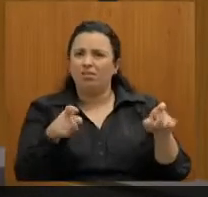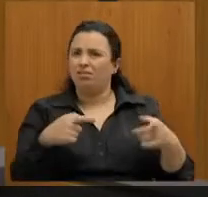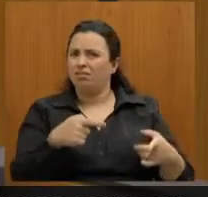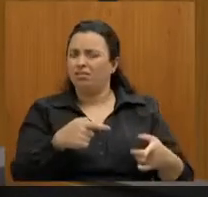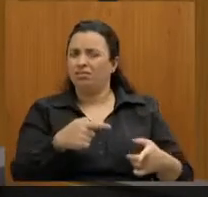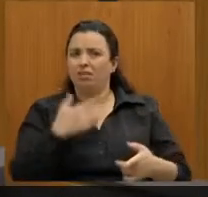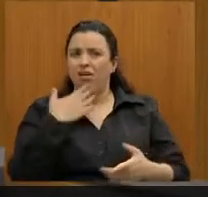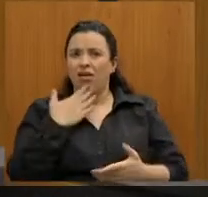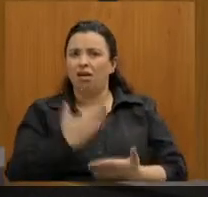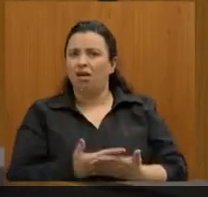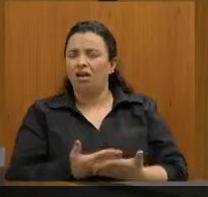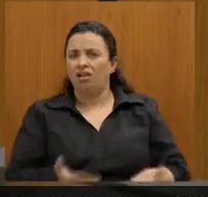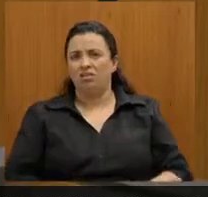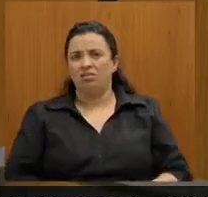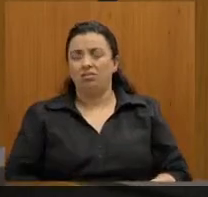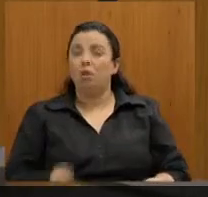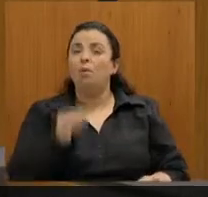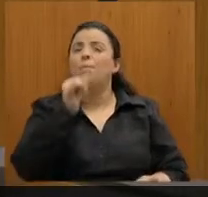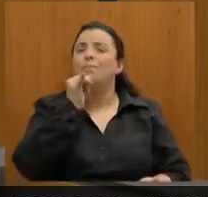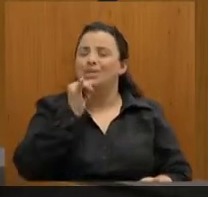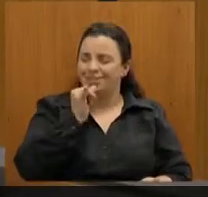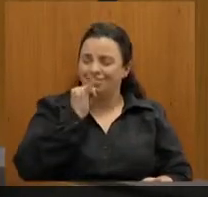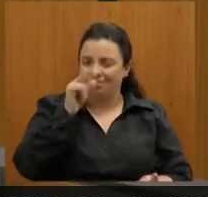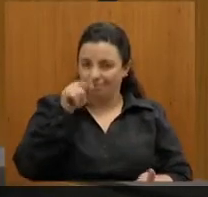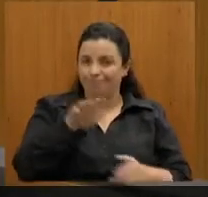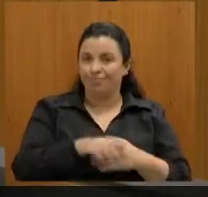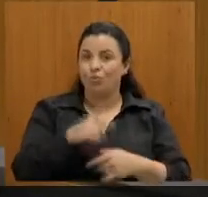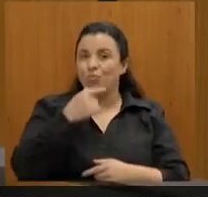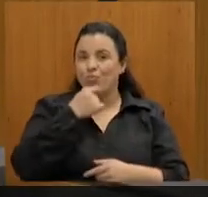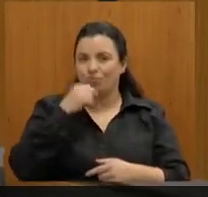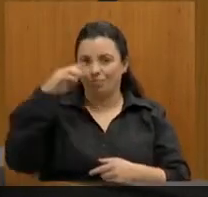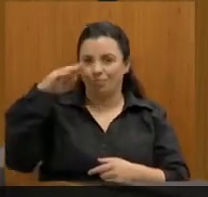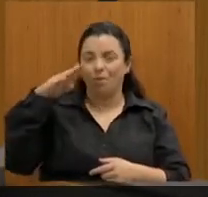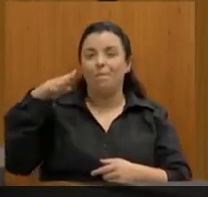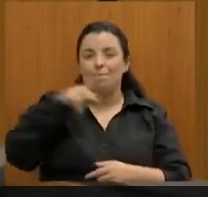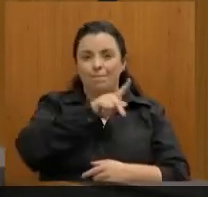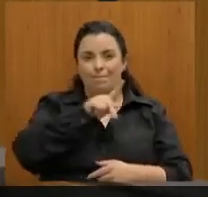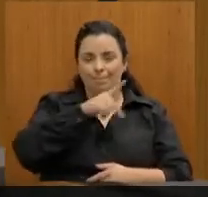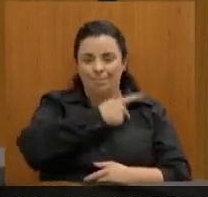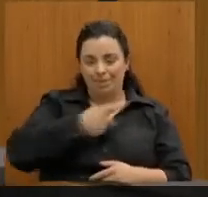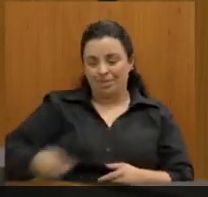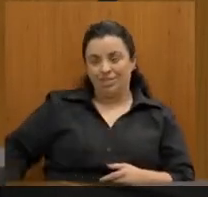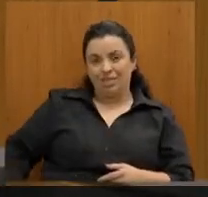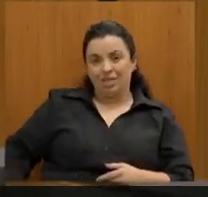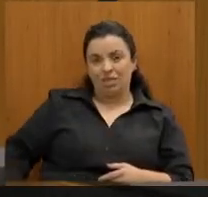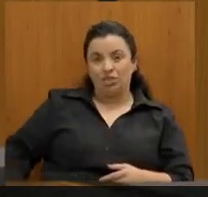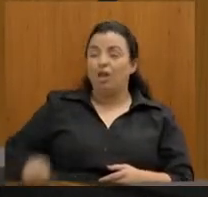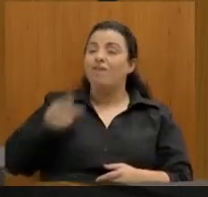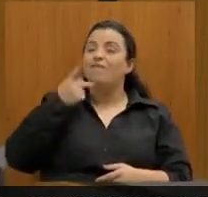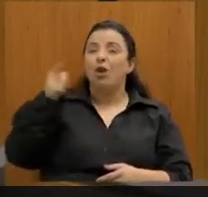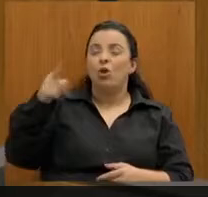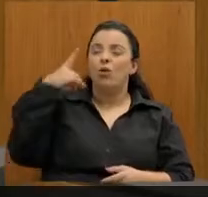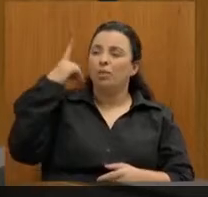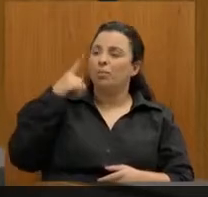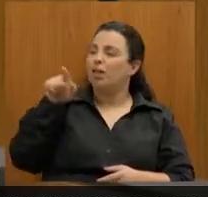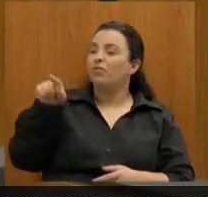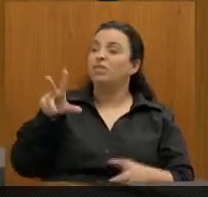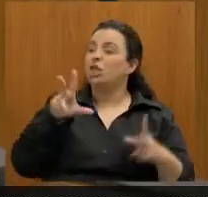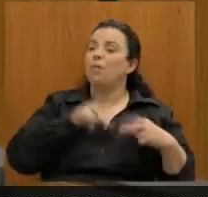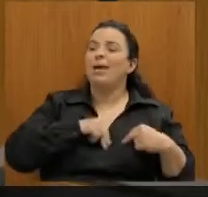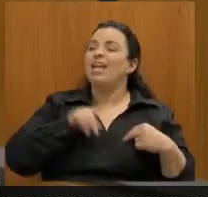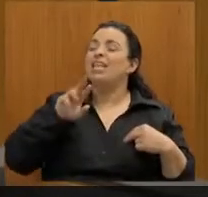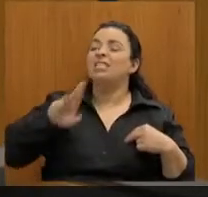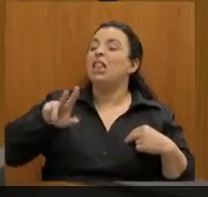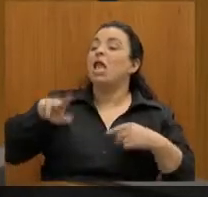gente da República falou com uma mulher deputada que ela não merecia nem ser estuprada você tem